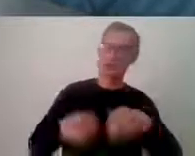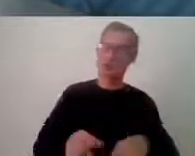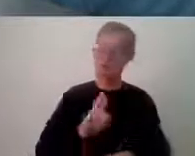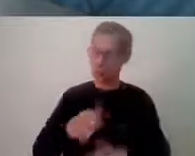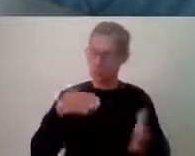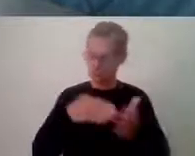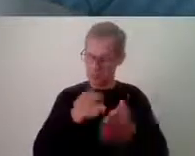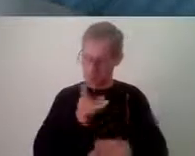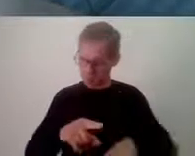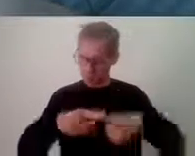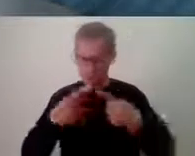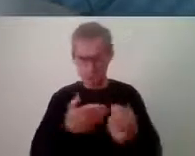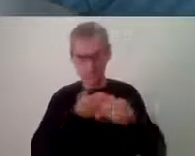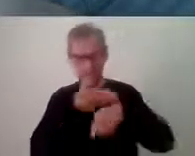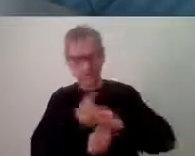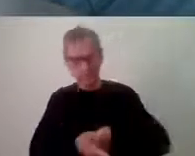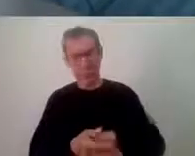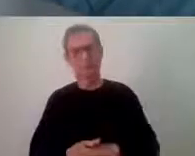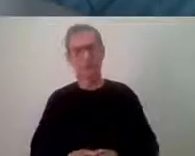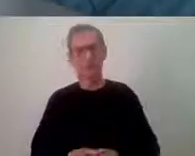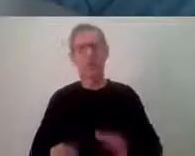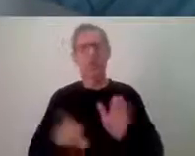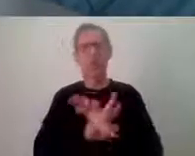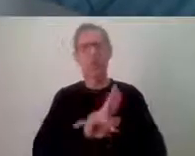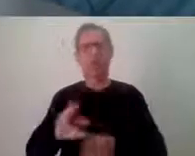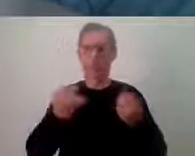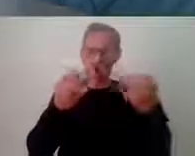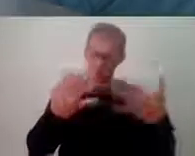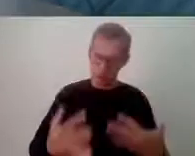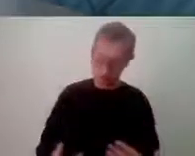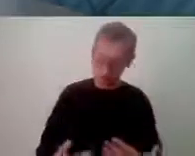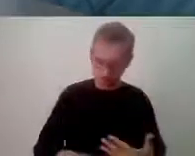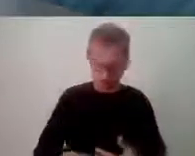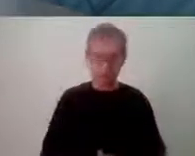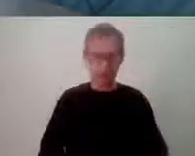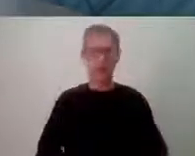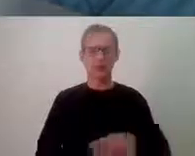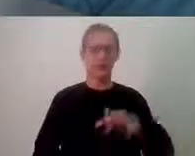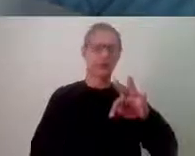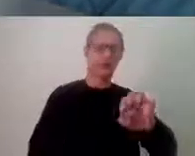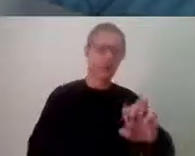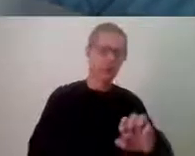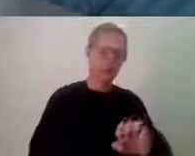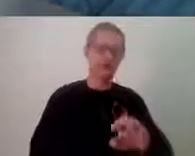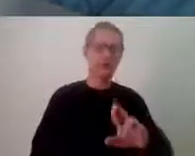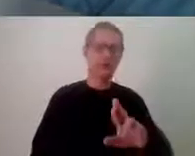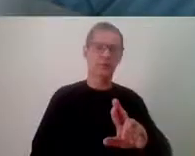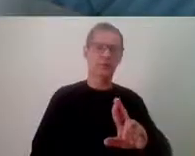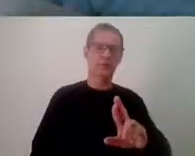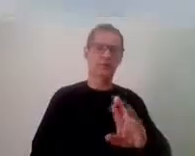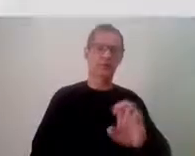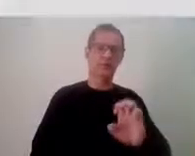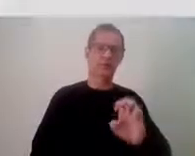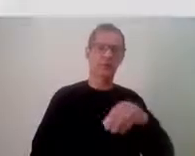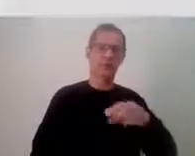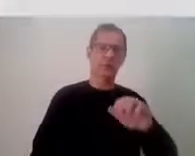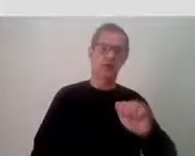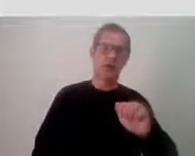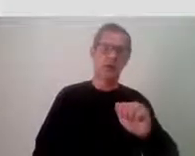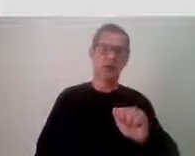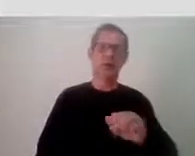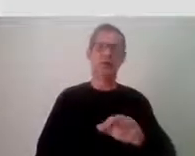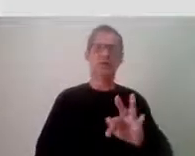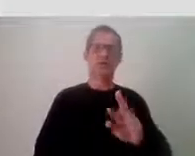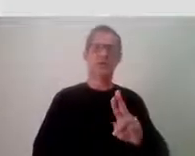toda hora. E aí entra, o próprio nome já diz, teorema fundamental do cálculo. Acompanhe no quadro.